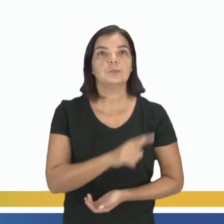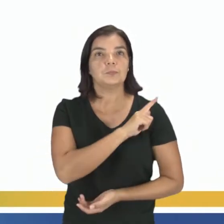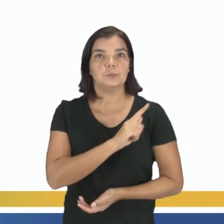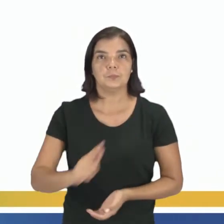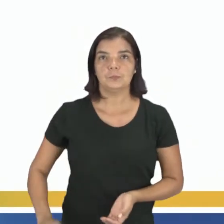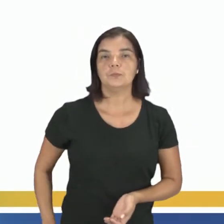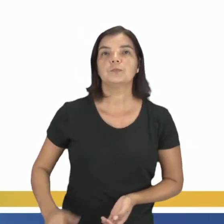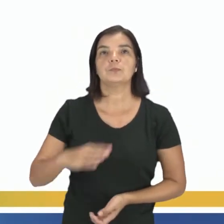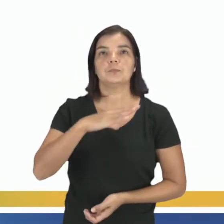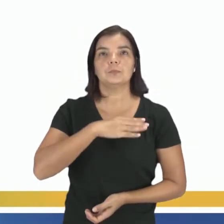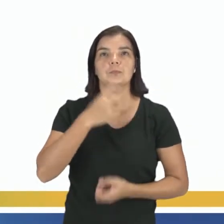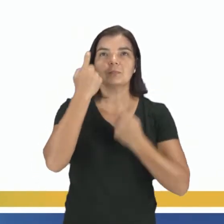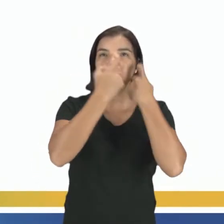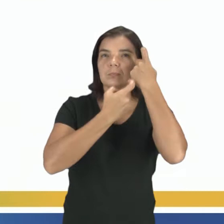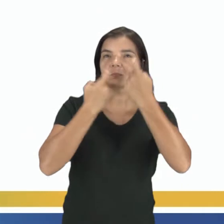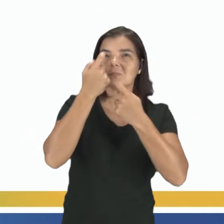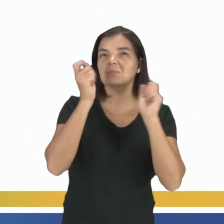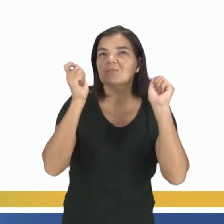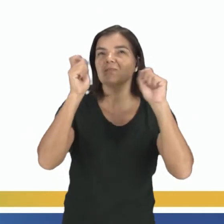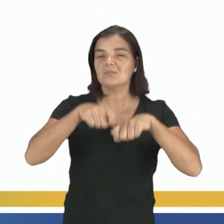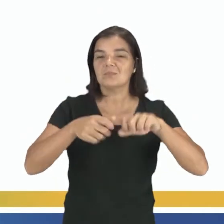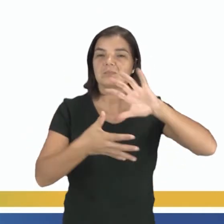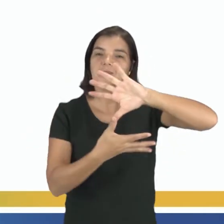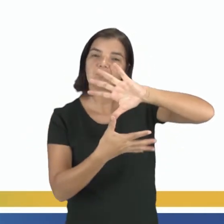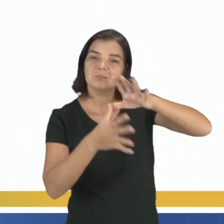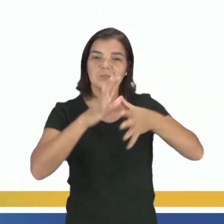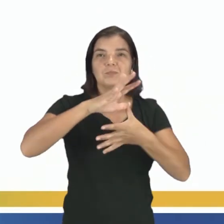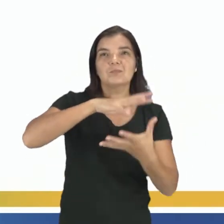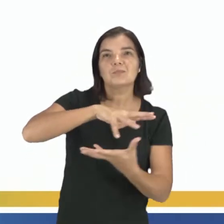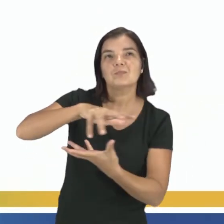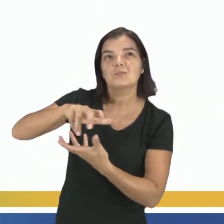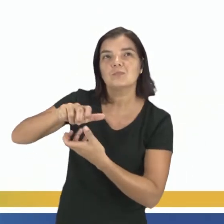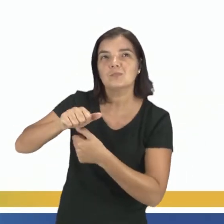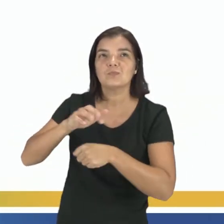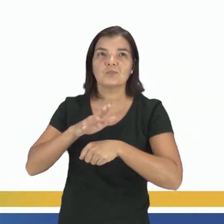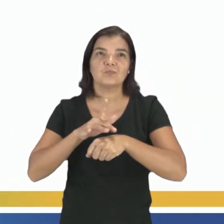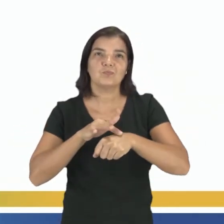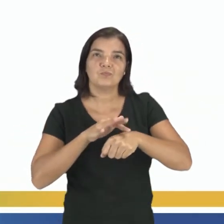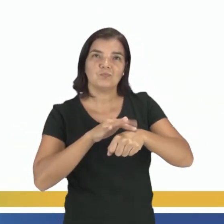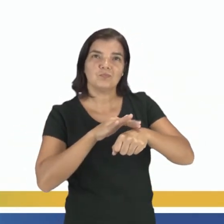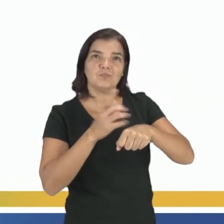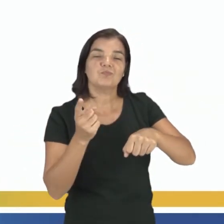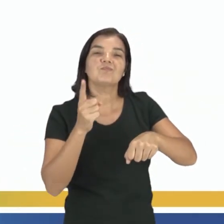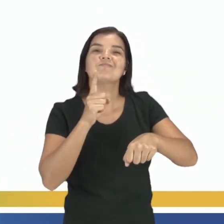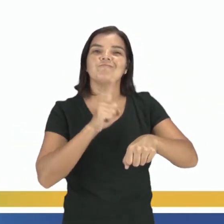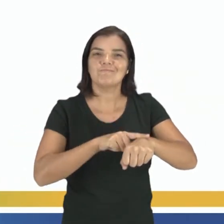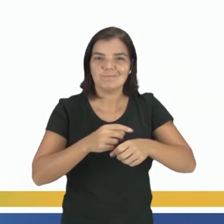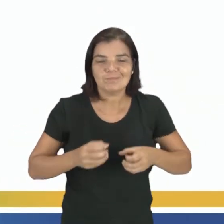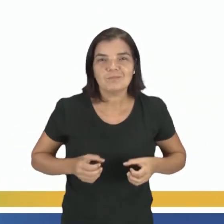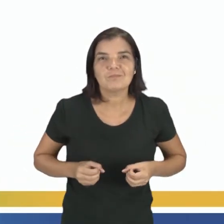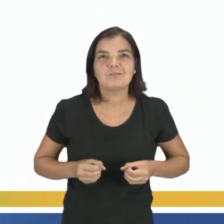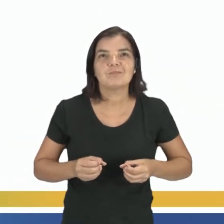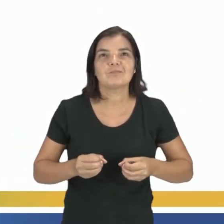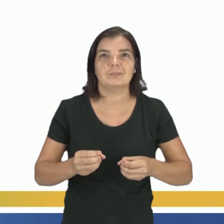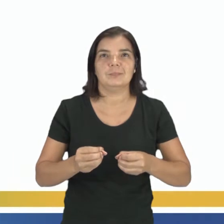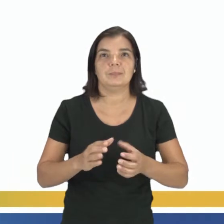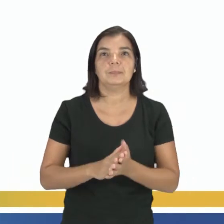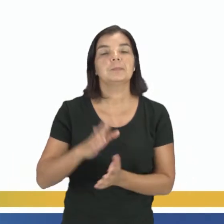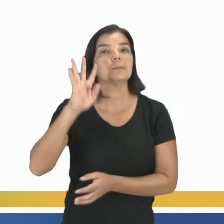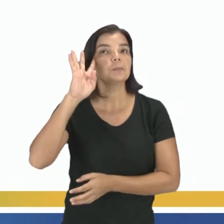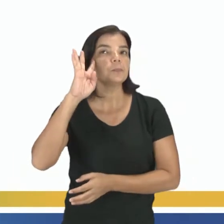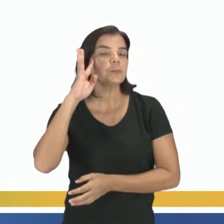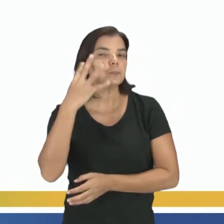de uma cidade está preocupado com a possível epidemia de uma doença infectocontagiosa causada por